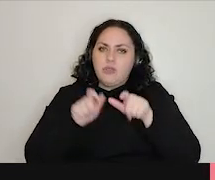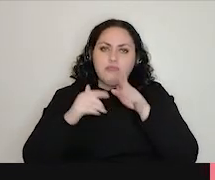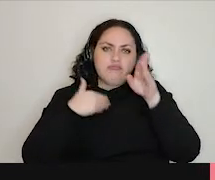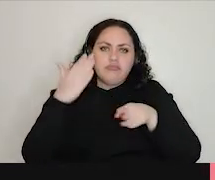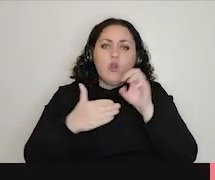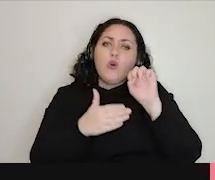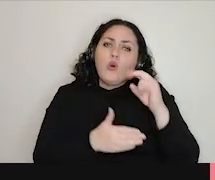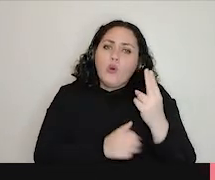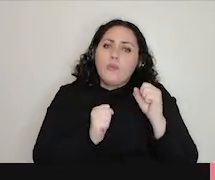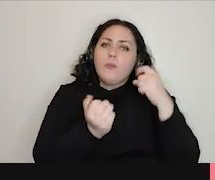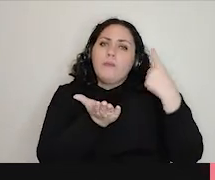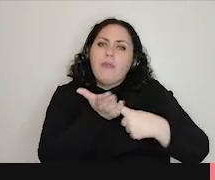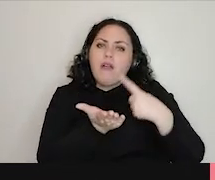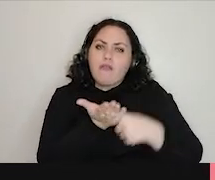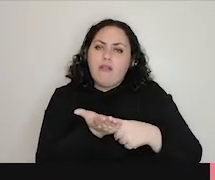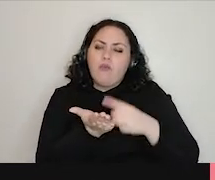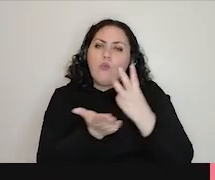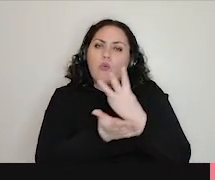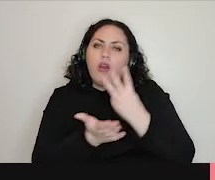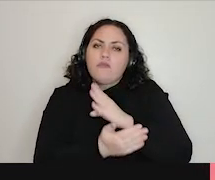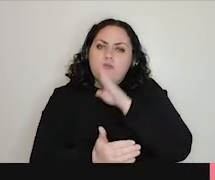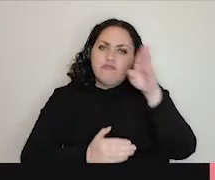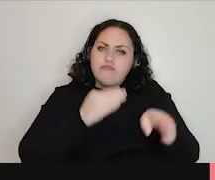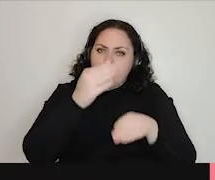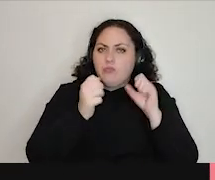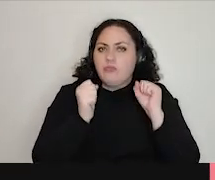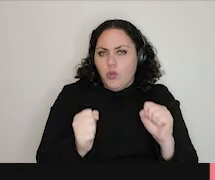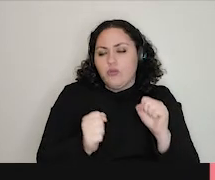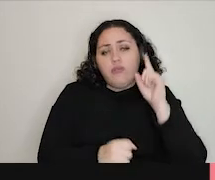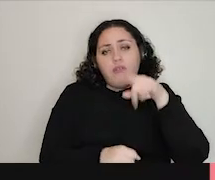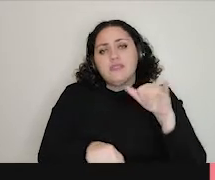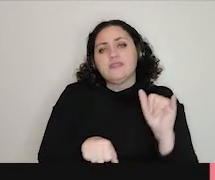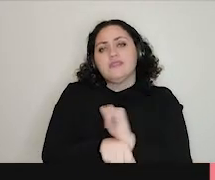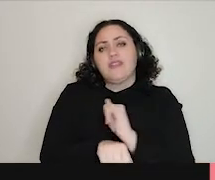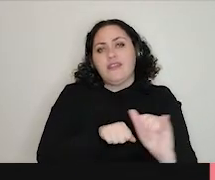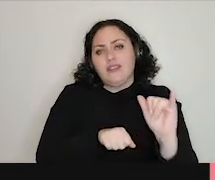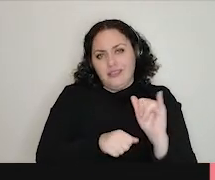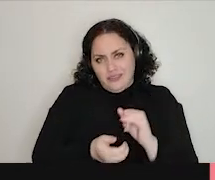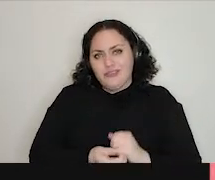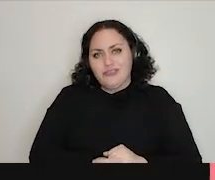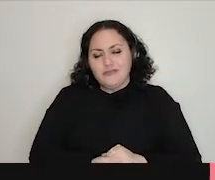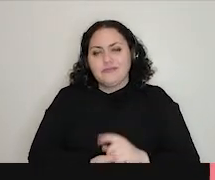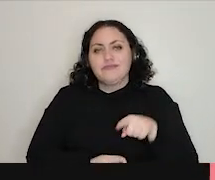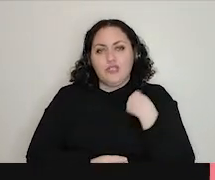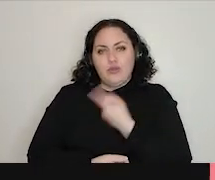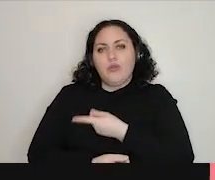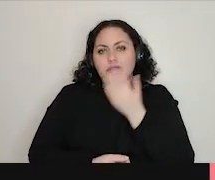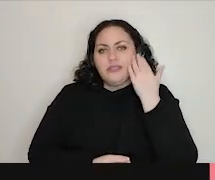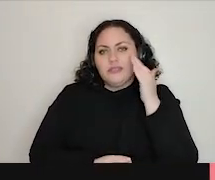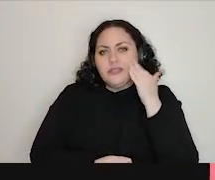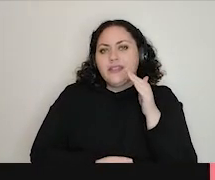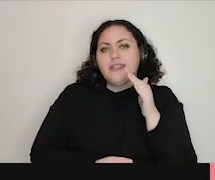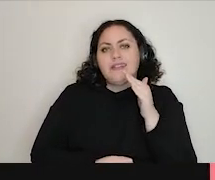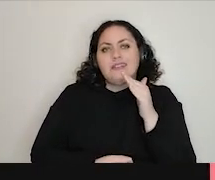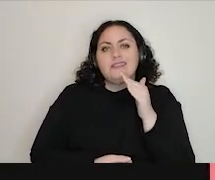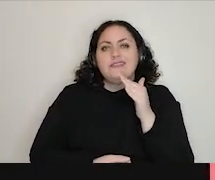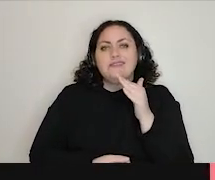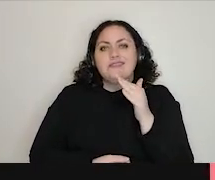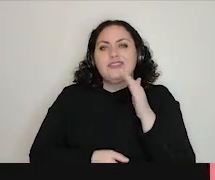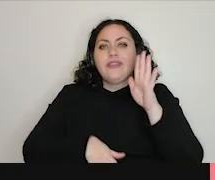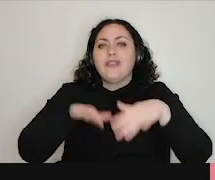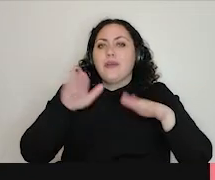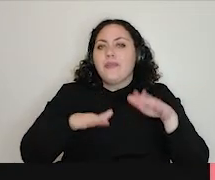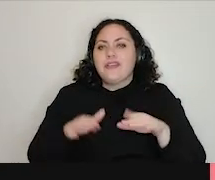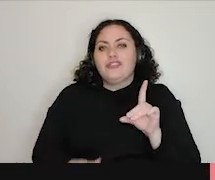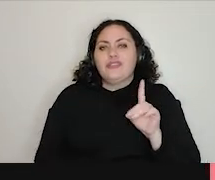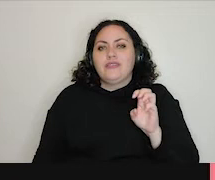WhatsApp, né, porque foram estratégias que a gente conseguiu encontrar, entendendo todos os fluxos, né. Ele